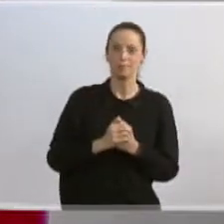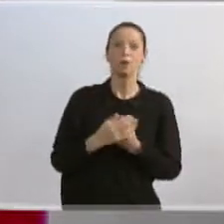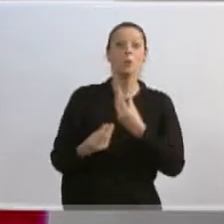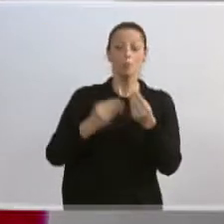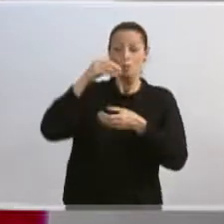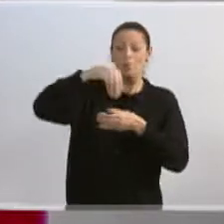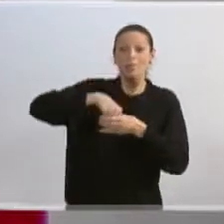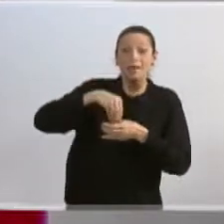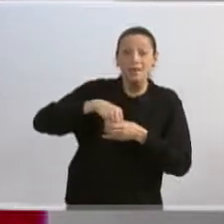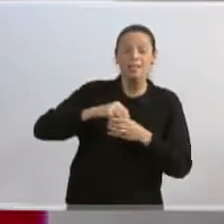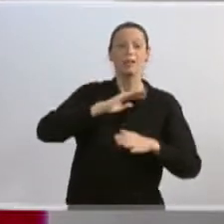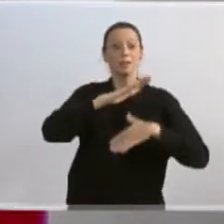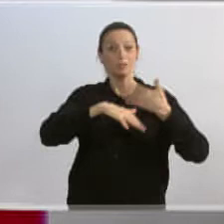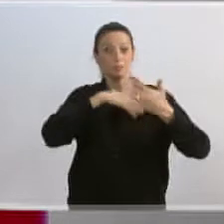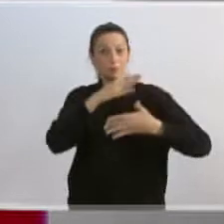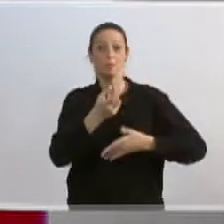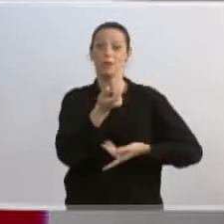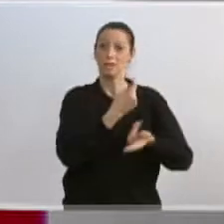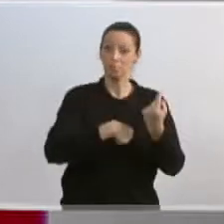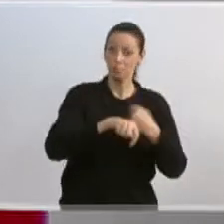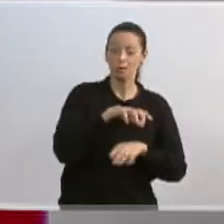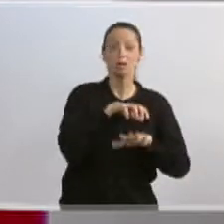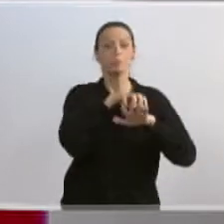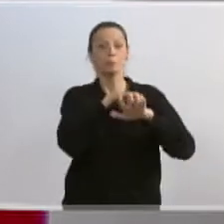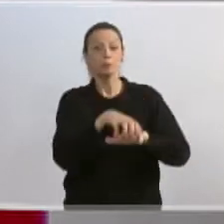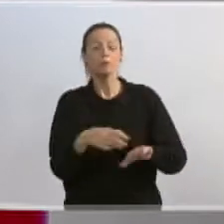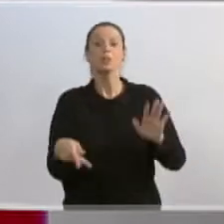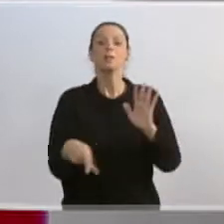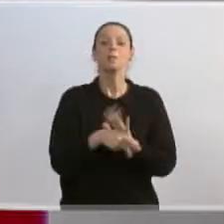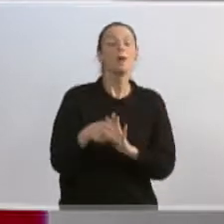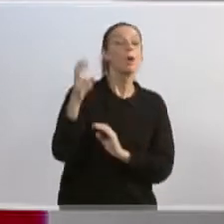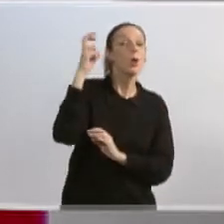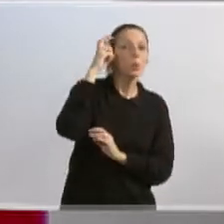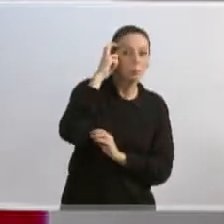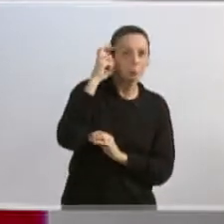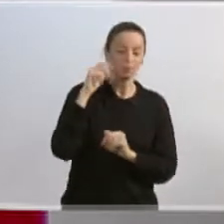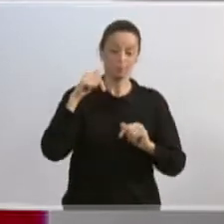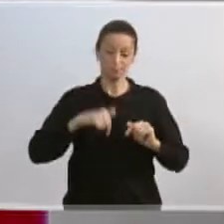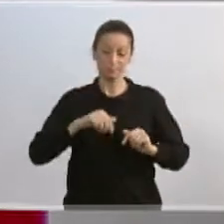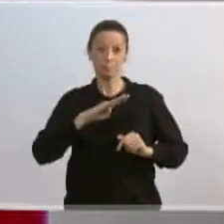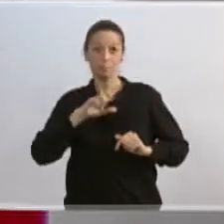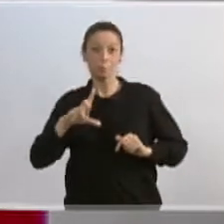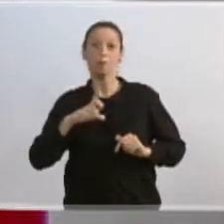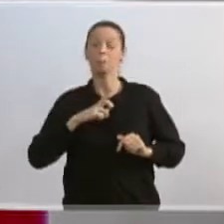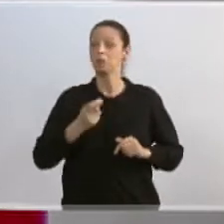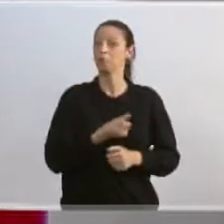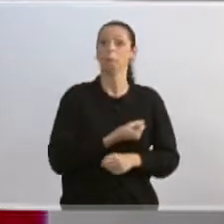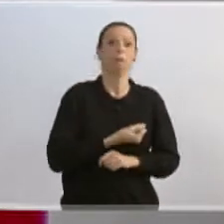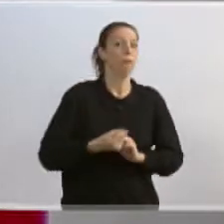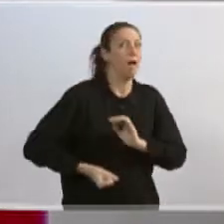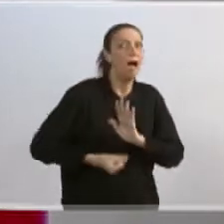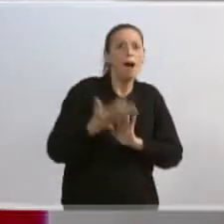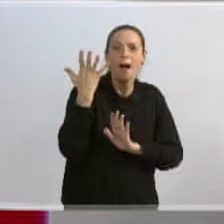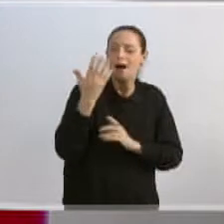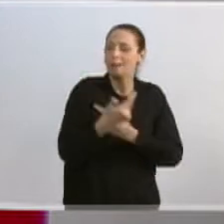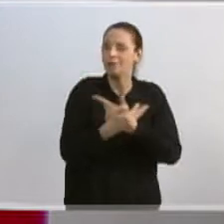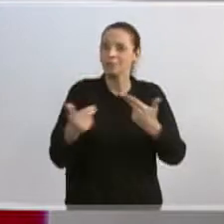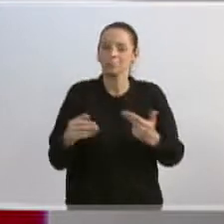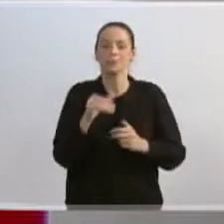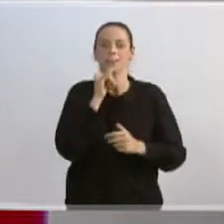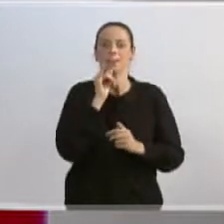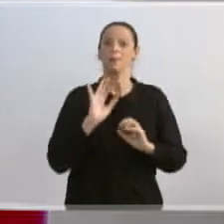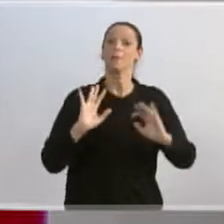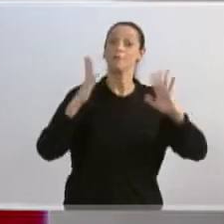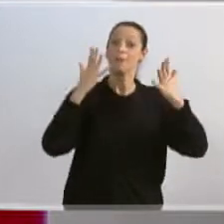econômico e turístico pelas suas peculiaridades e podemos destacar várias peculiaridades de blumenau a próprio poder